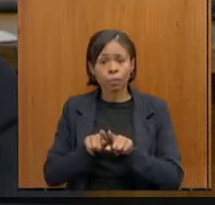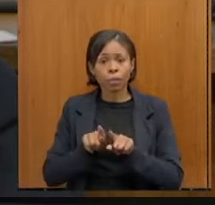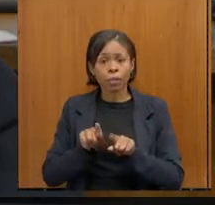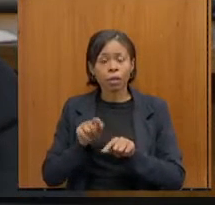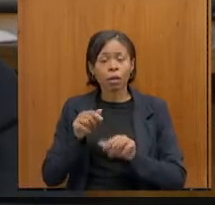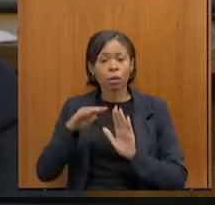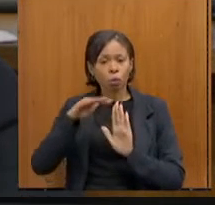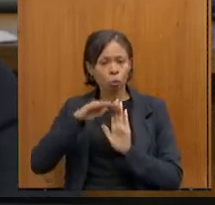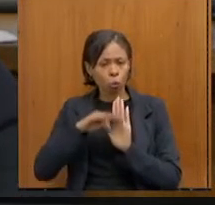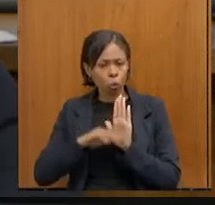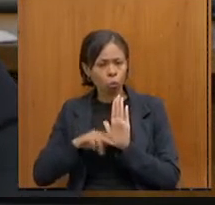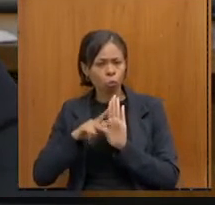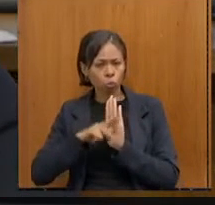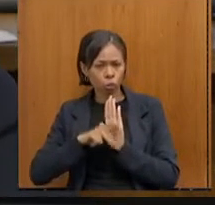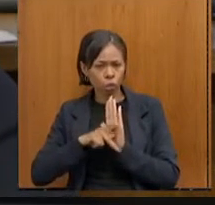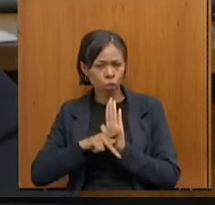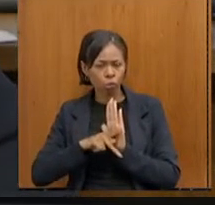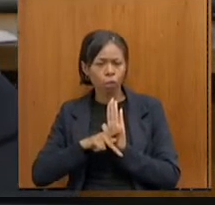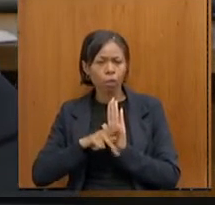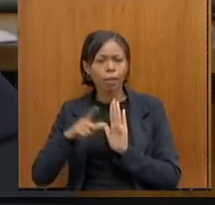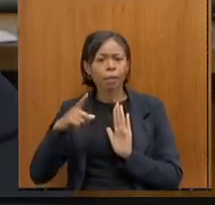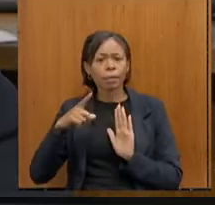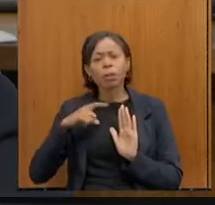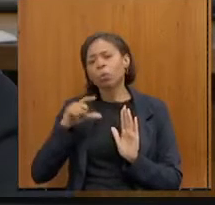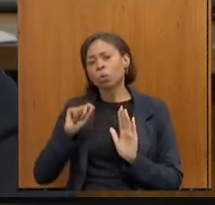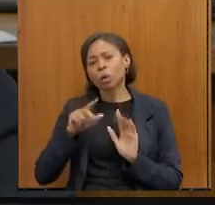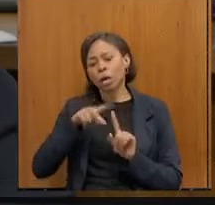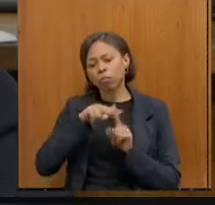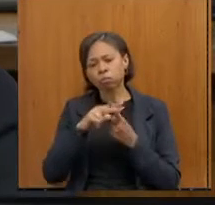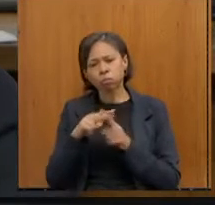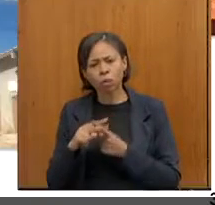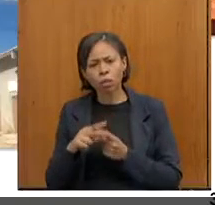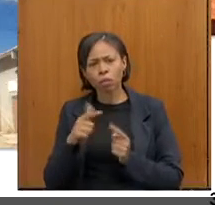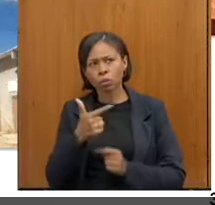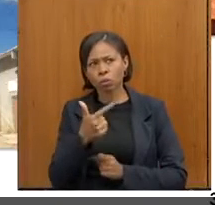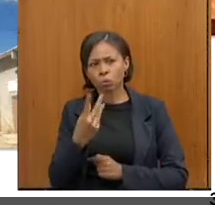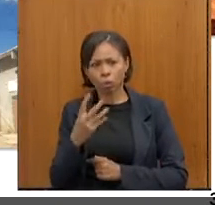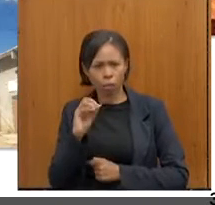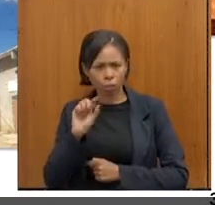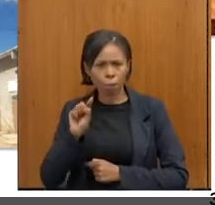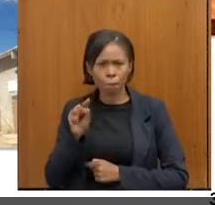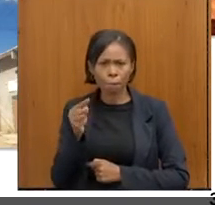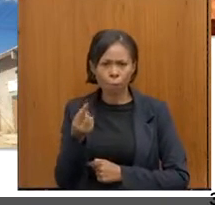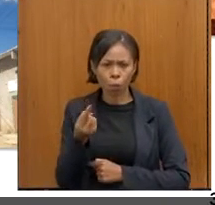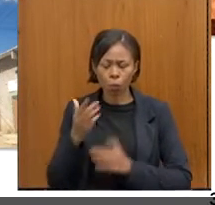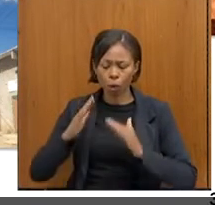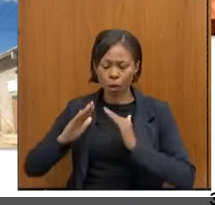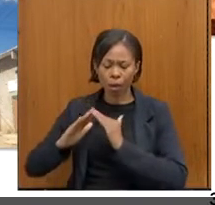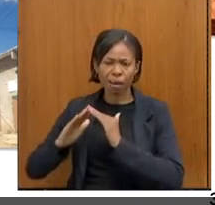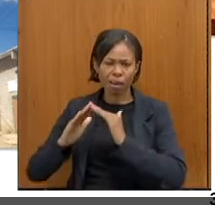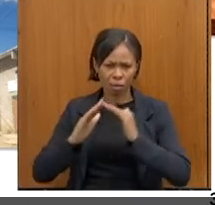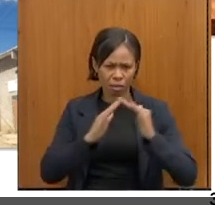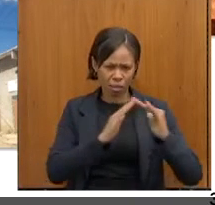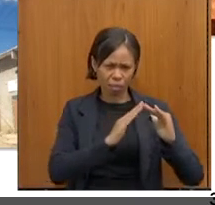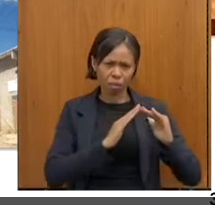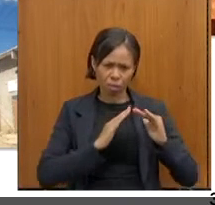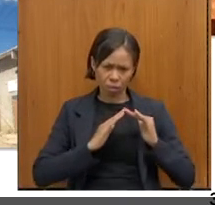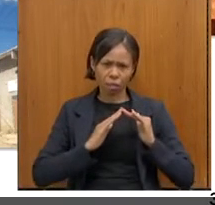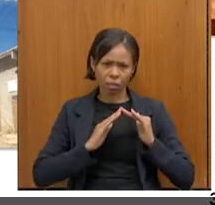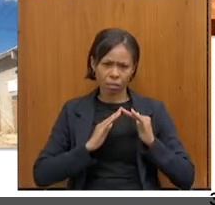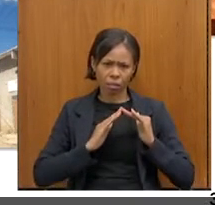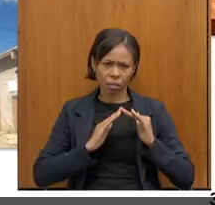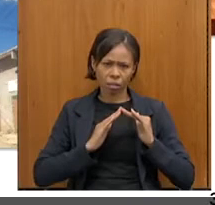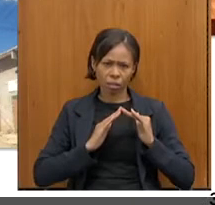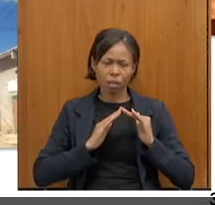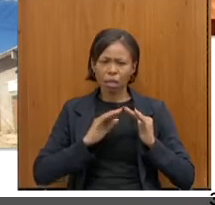aqui junto do programa de regularização regularizar aí 240 mil residências garantindo que essas